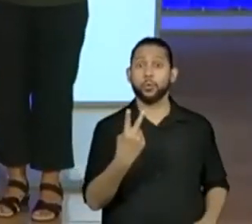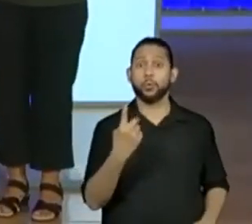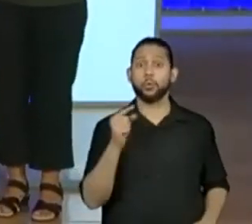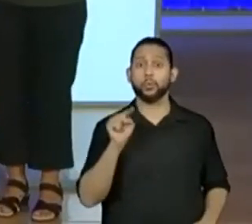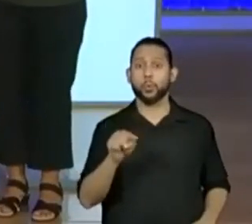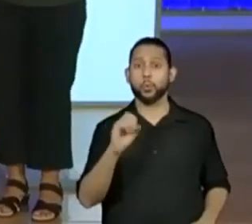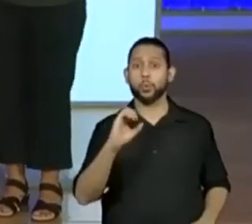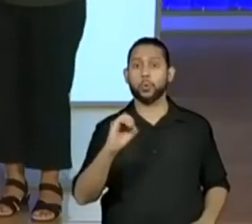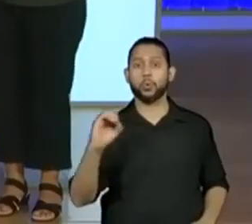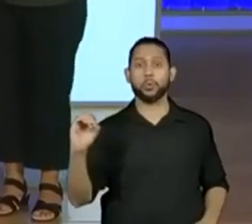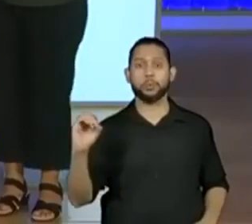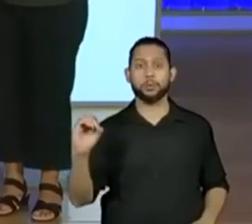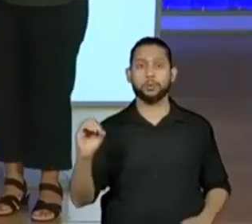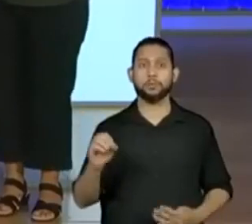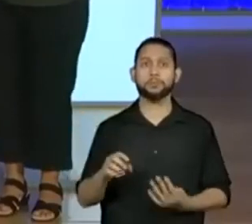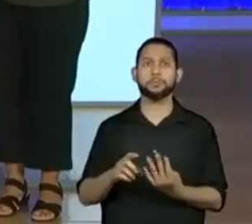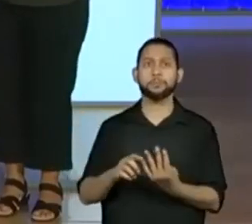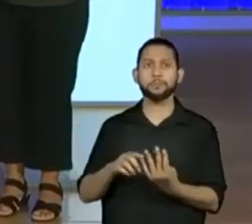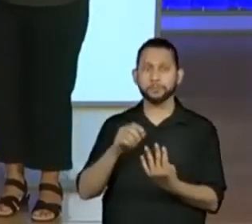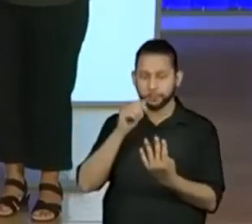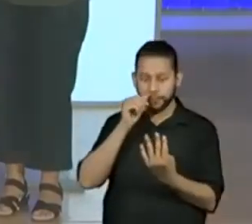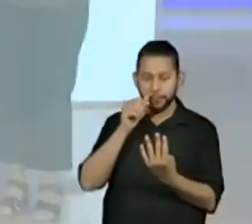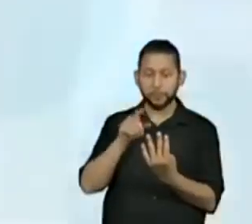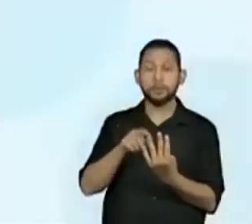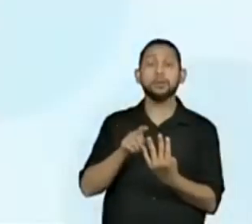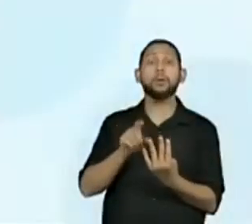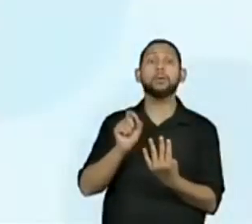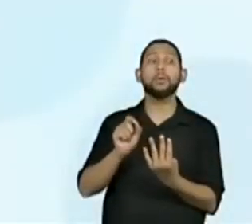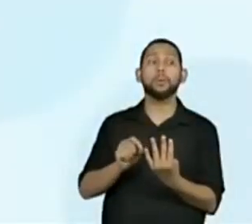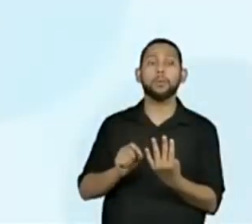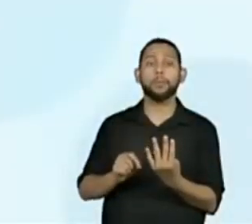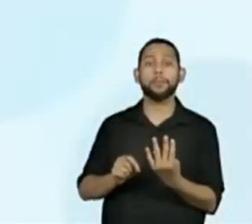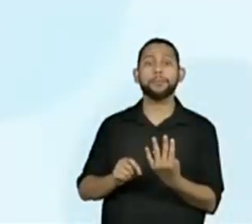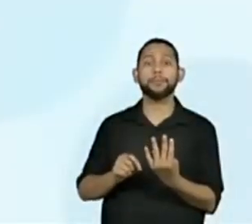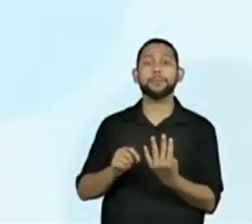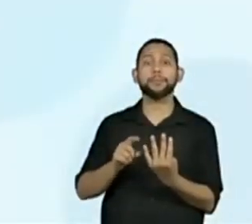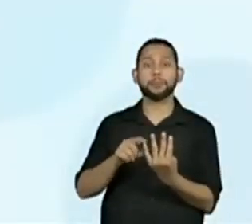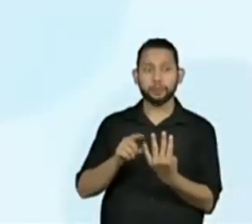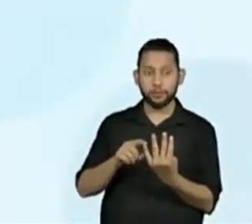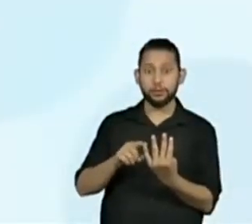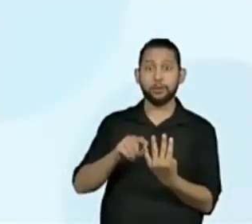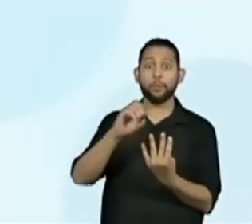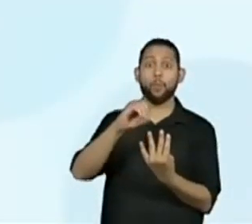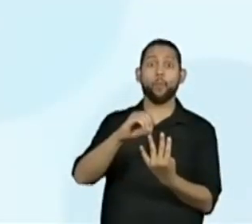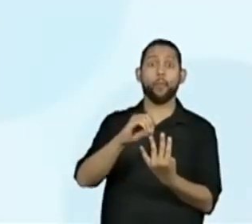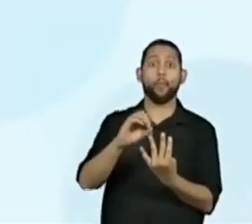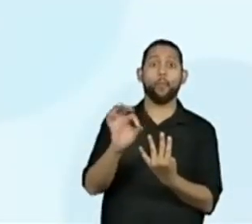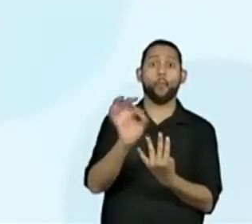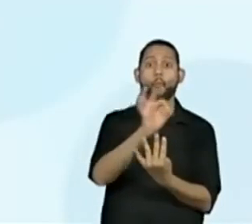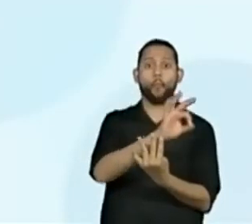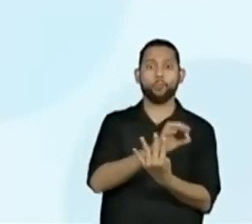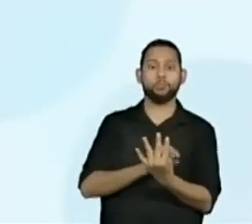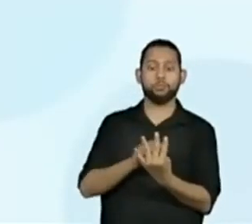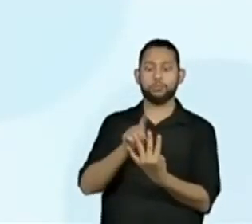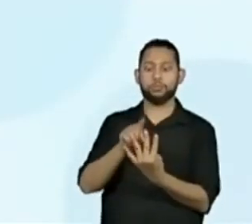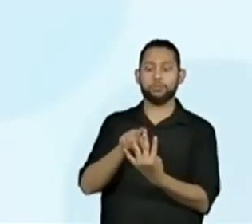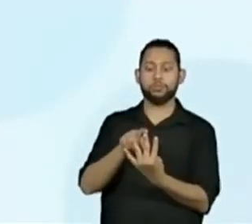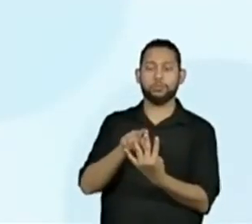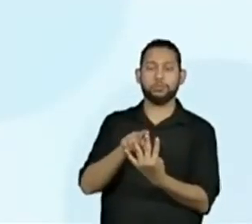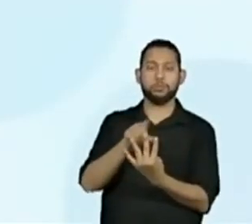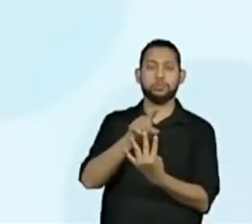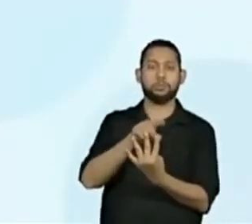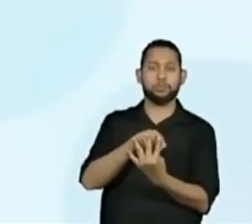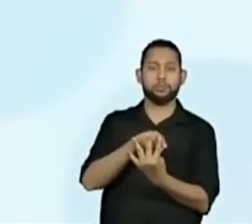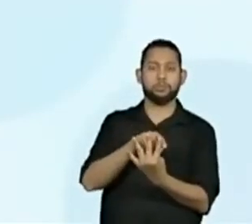2.000, qual é o outro número que nós podemos ver ali? Tem formado um zero. Formado por esses algarismos. E tem o 19. O zero eu